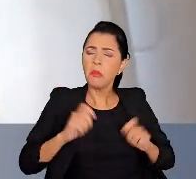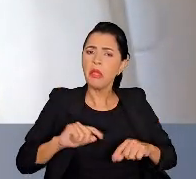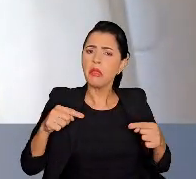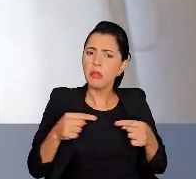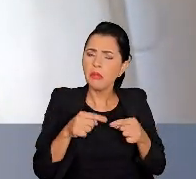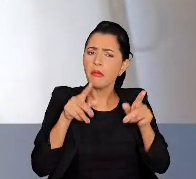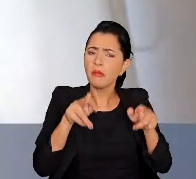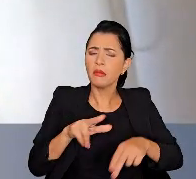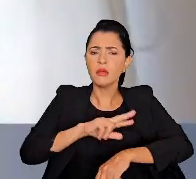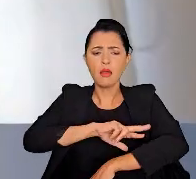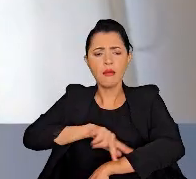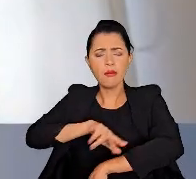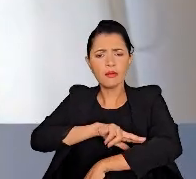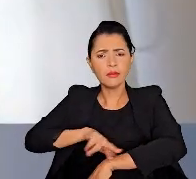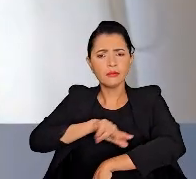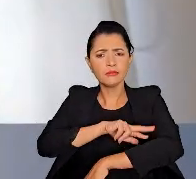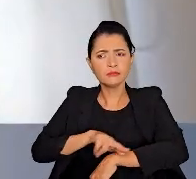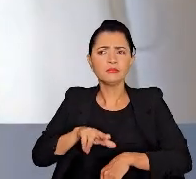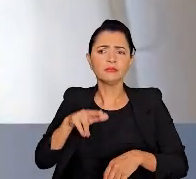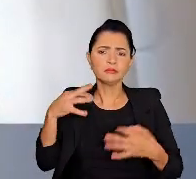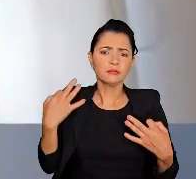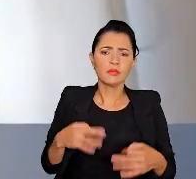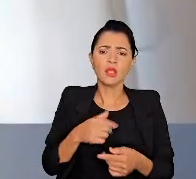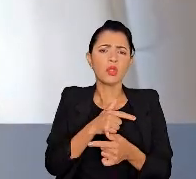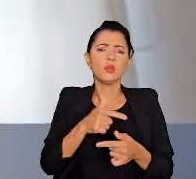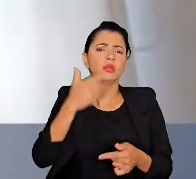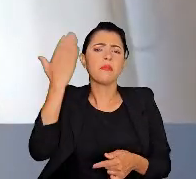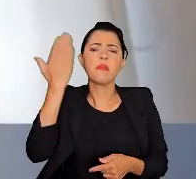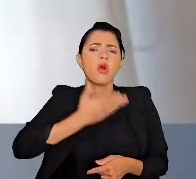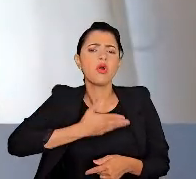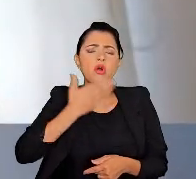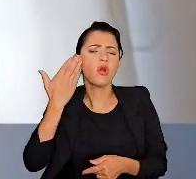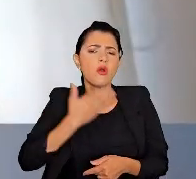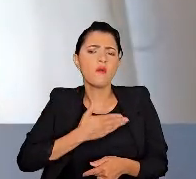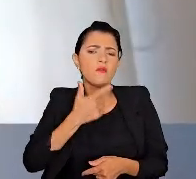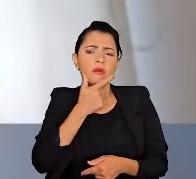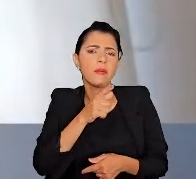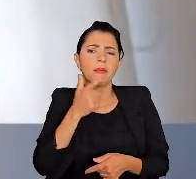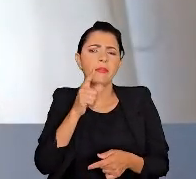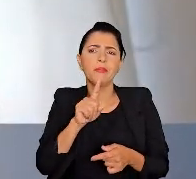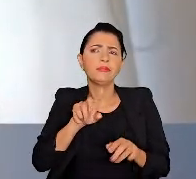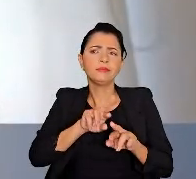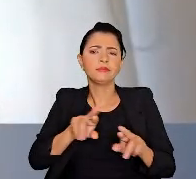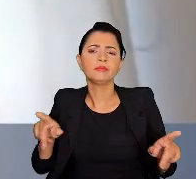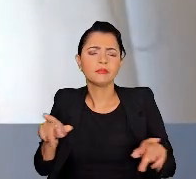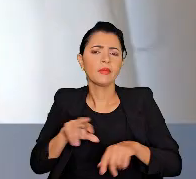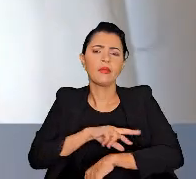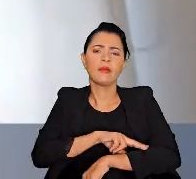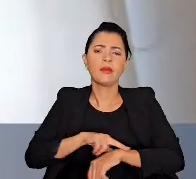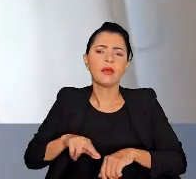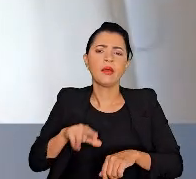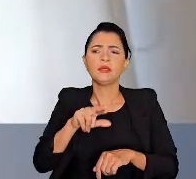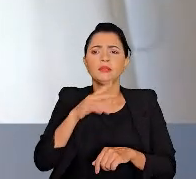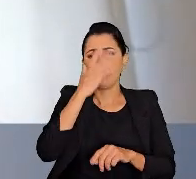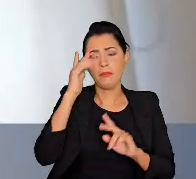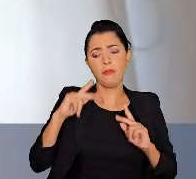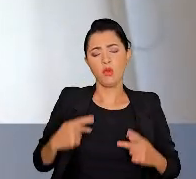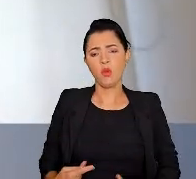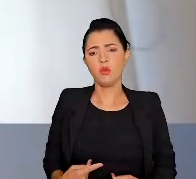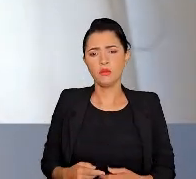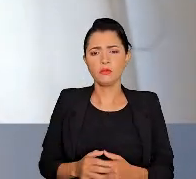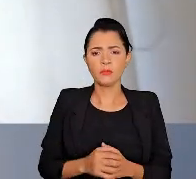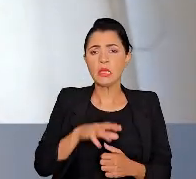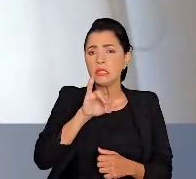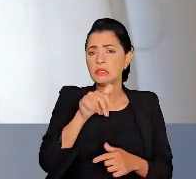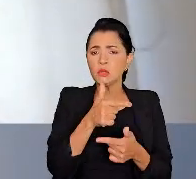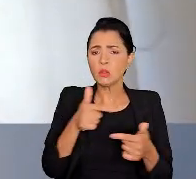quando, antropologicamente, não há evidências para existirem raças distintas entre seres humanos. Se não